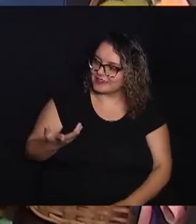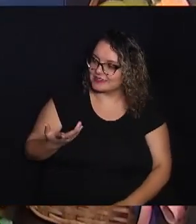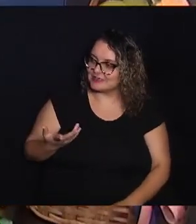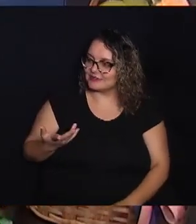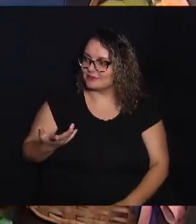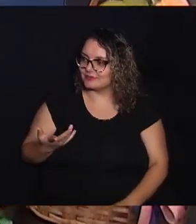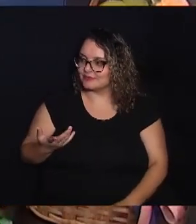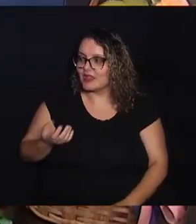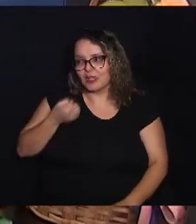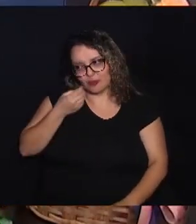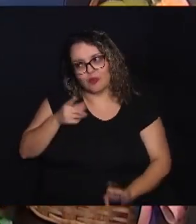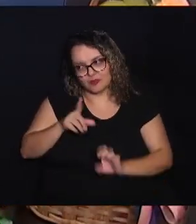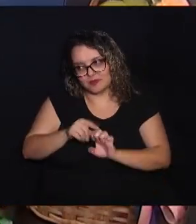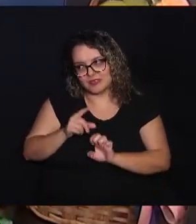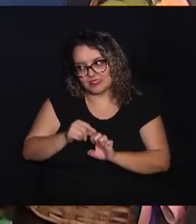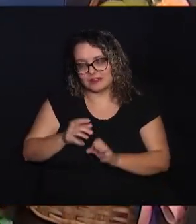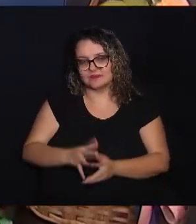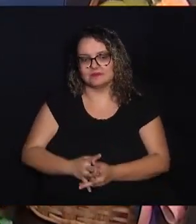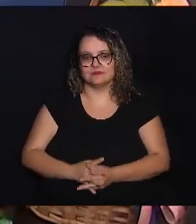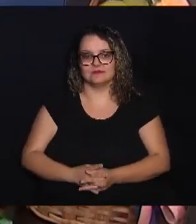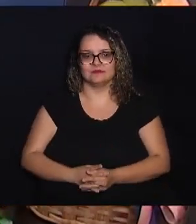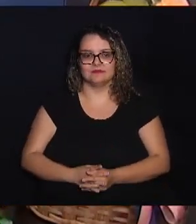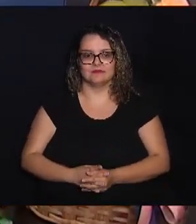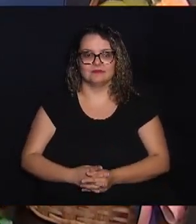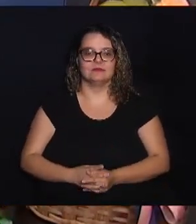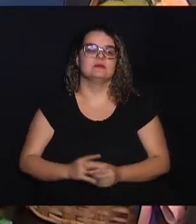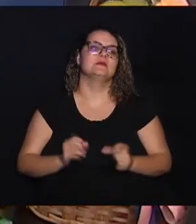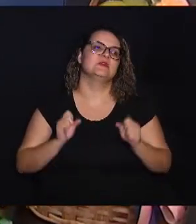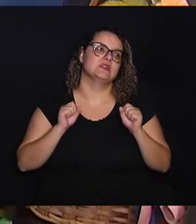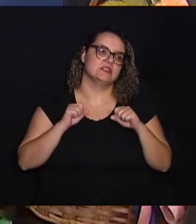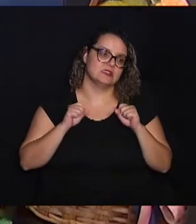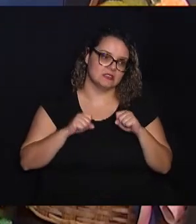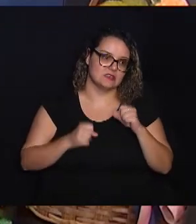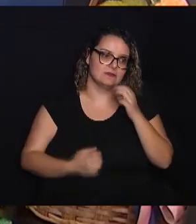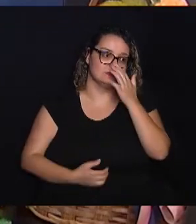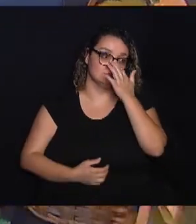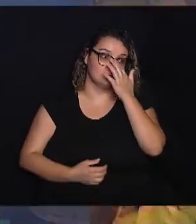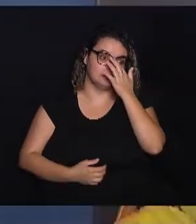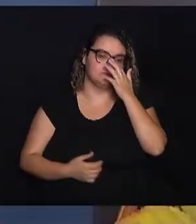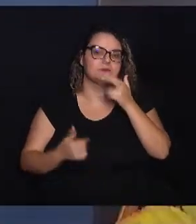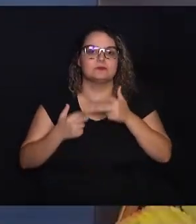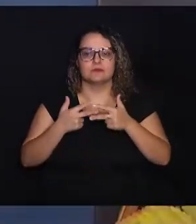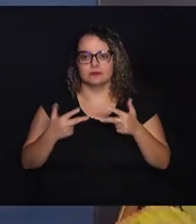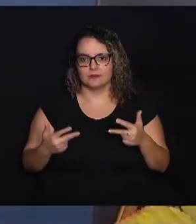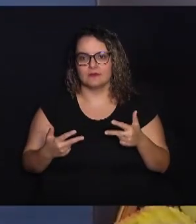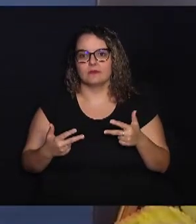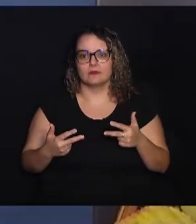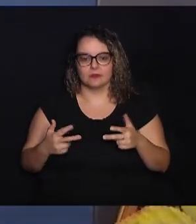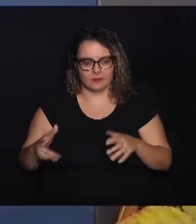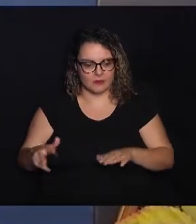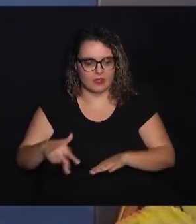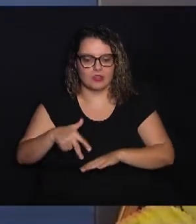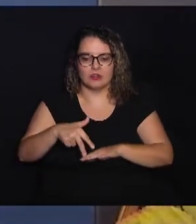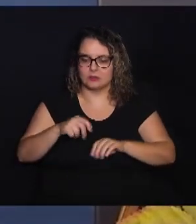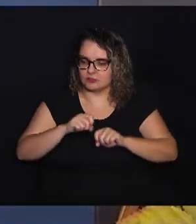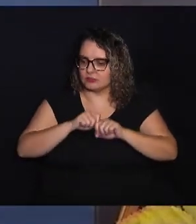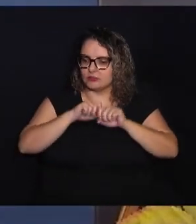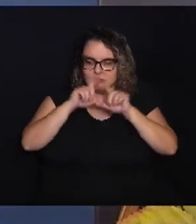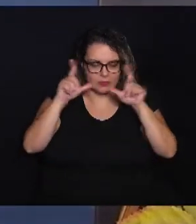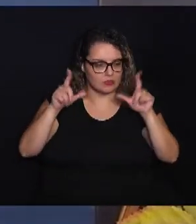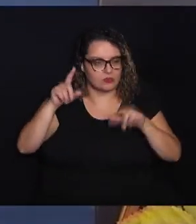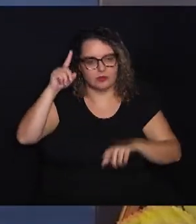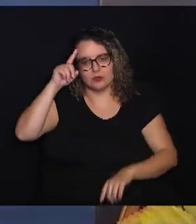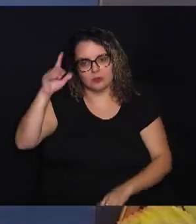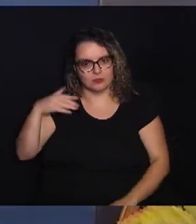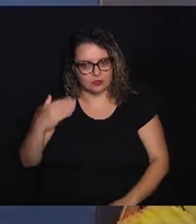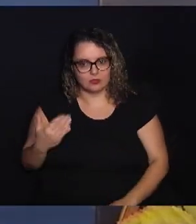valido a pena empreender? Tem, mas é aquela coisa de você levantar todos os dias